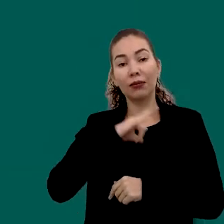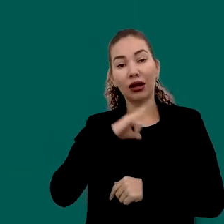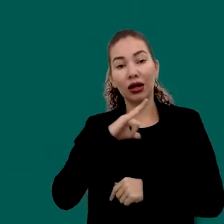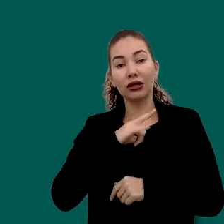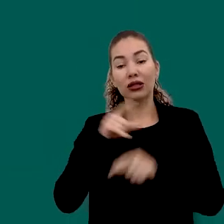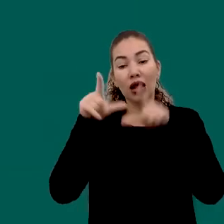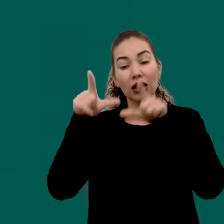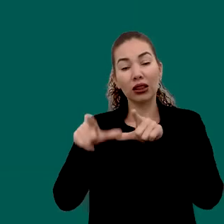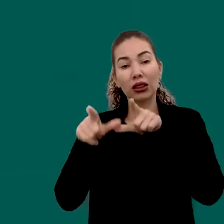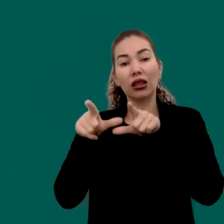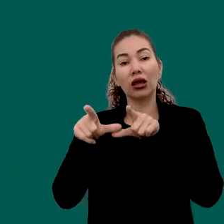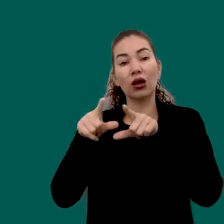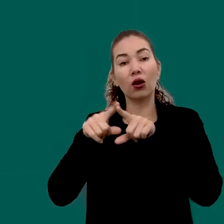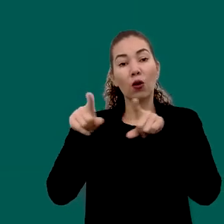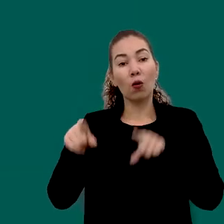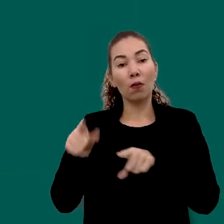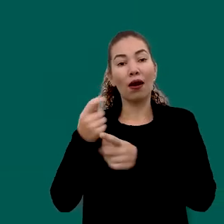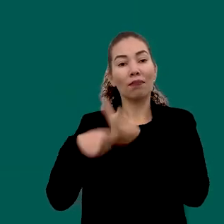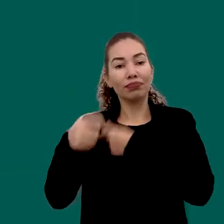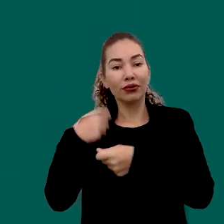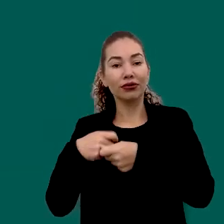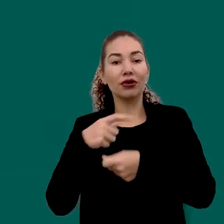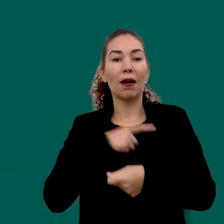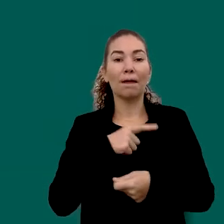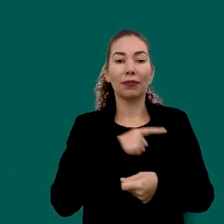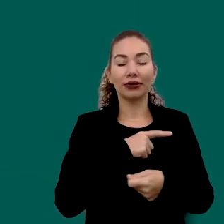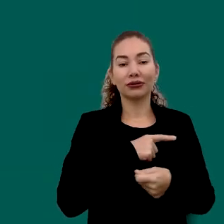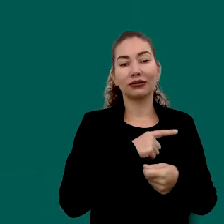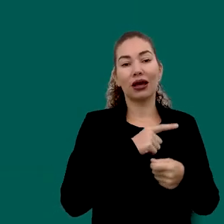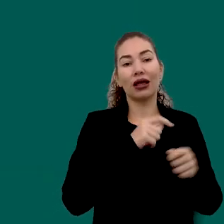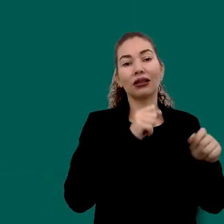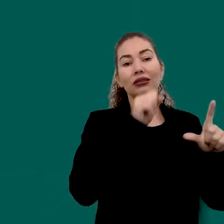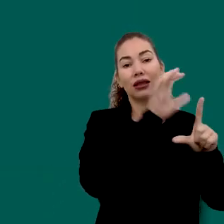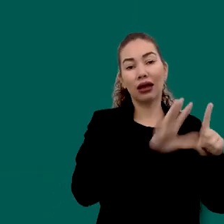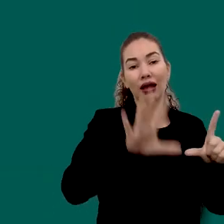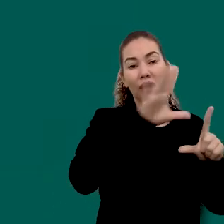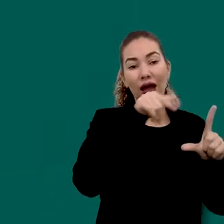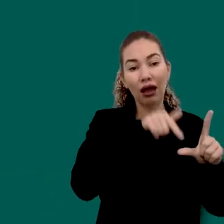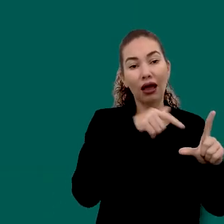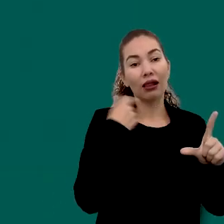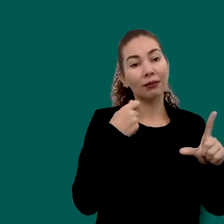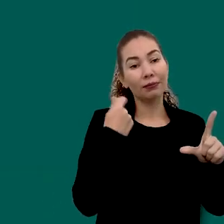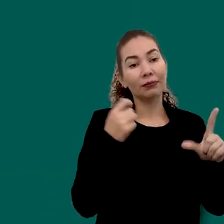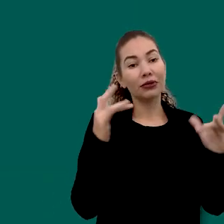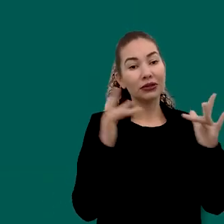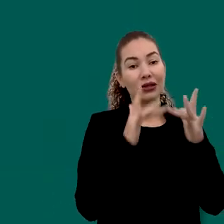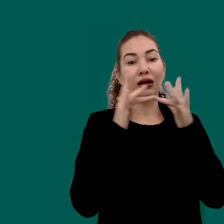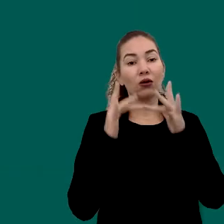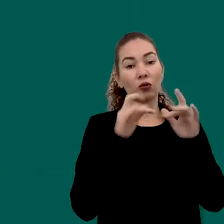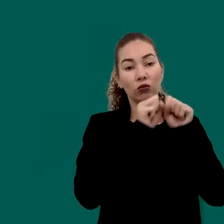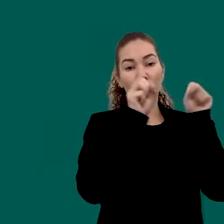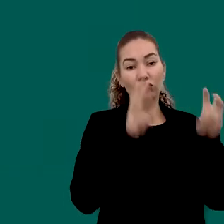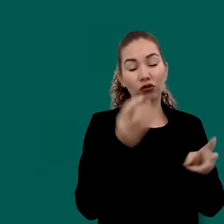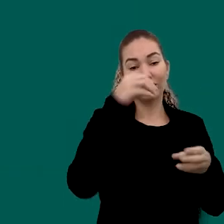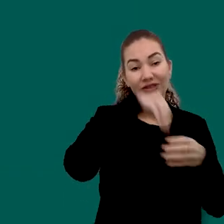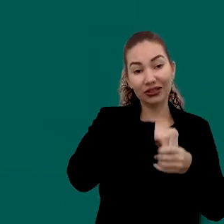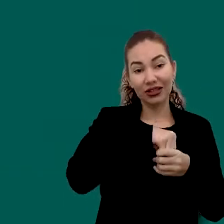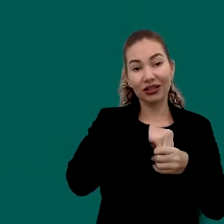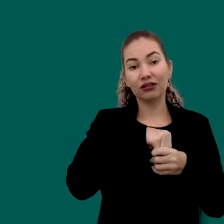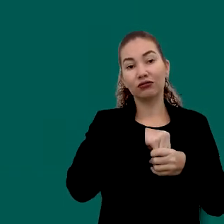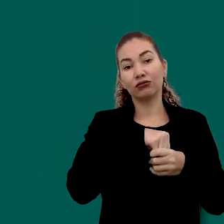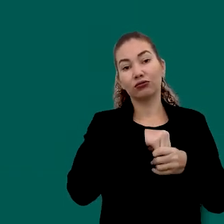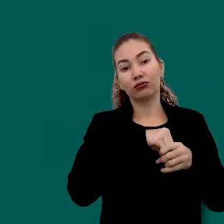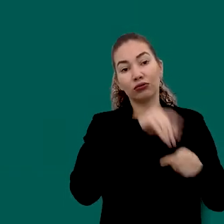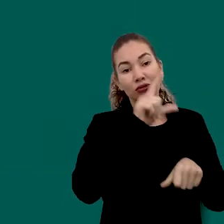agência para controlar a questão toda, tu tem custo de plataforma. A plataforma ela tem que conversar com o teu software interno da loja. Então,